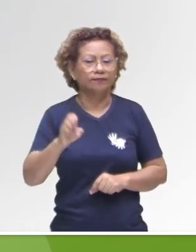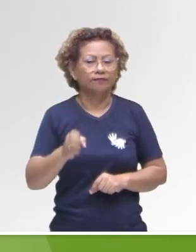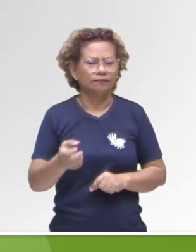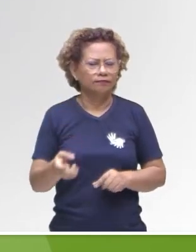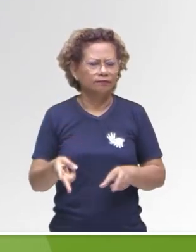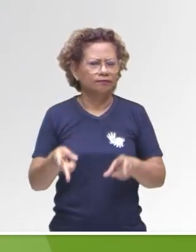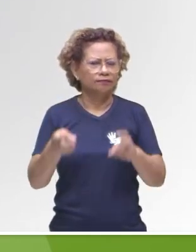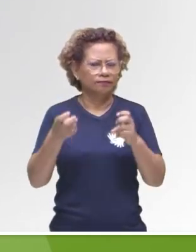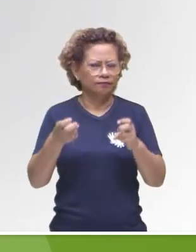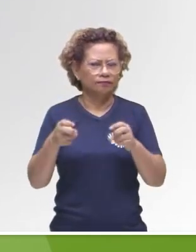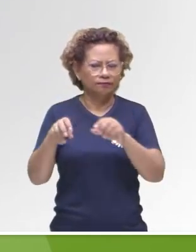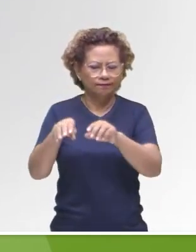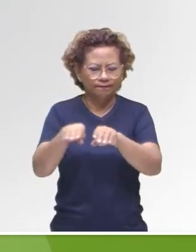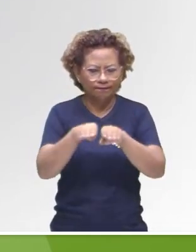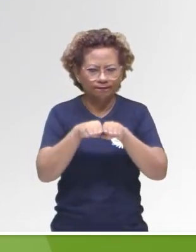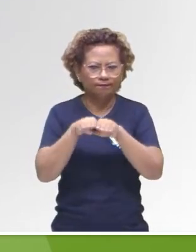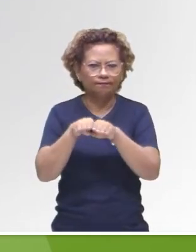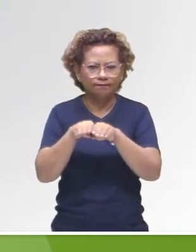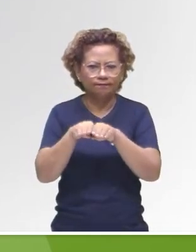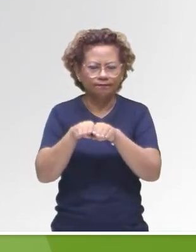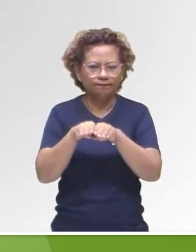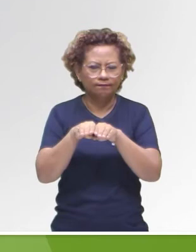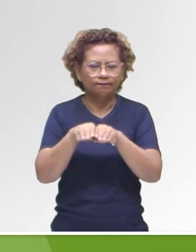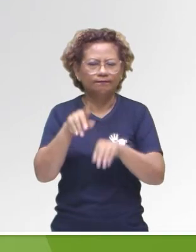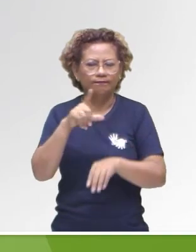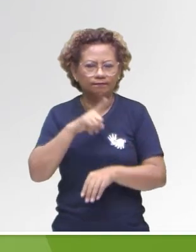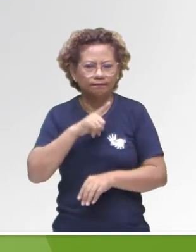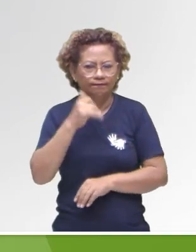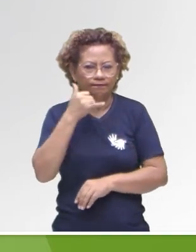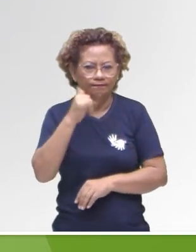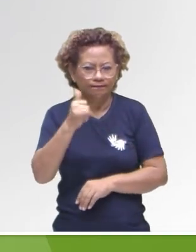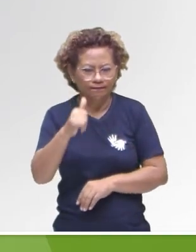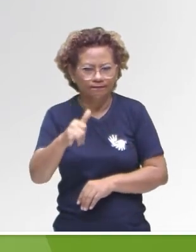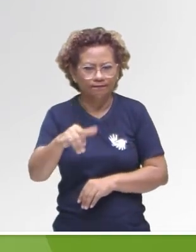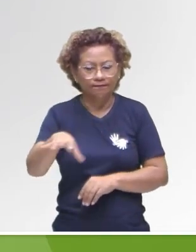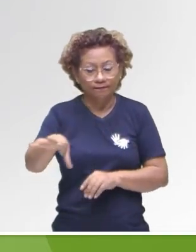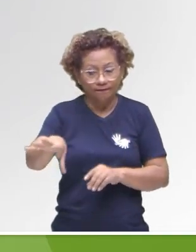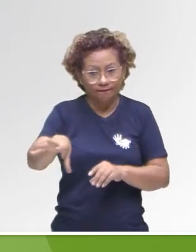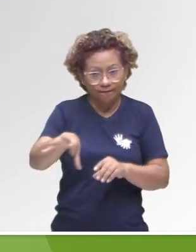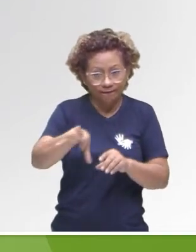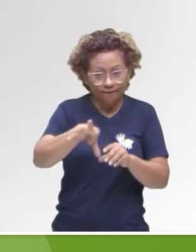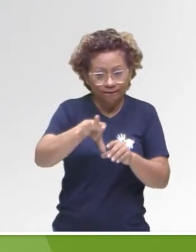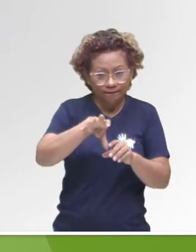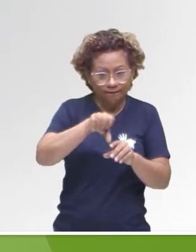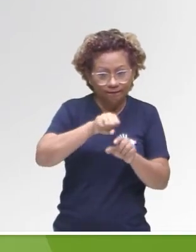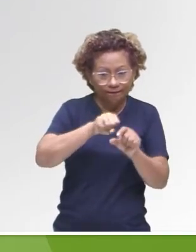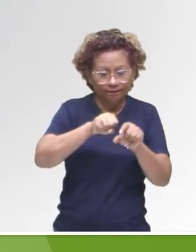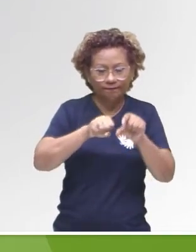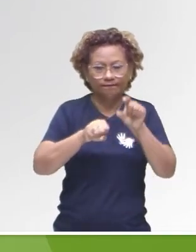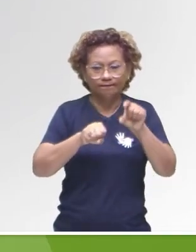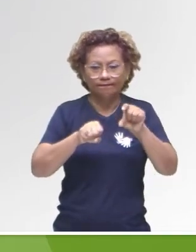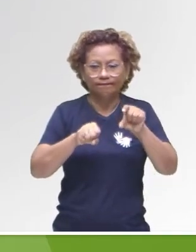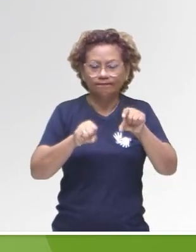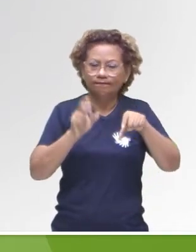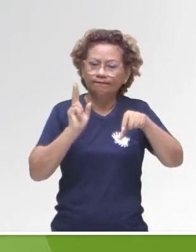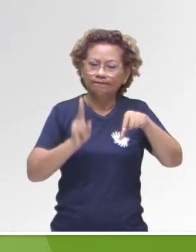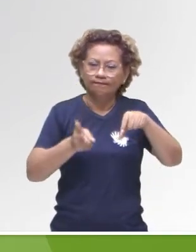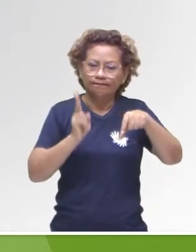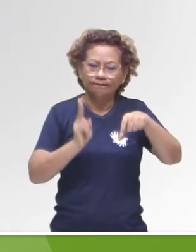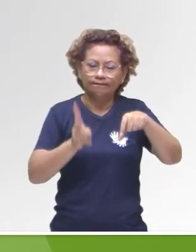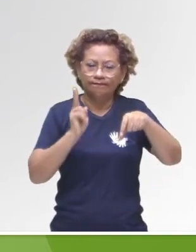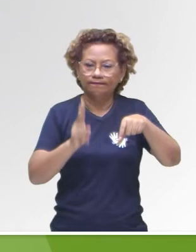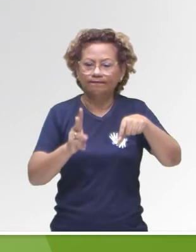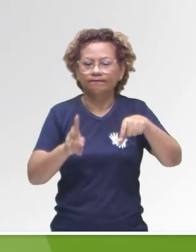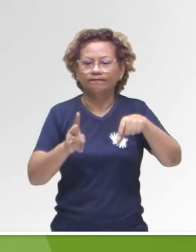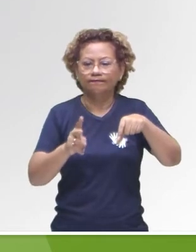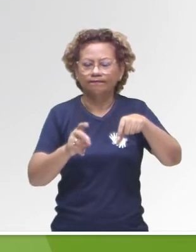série, a carga que esse circuito vai acumular, ela é sempre a mesma. Ela nem